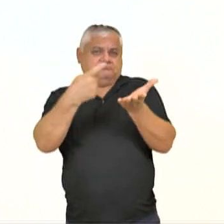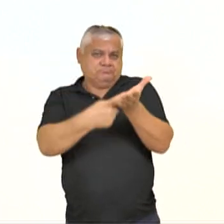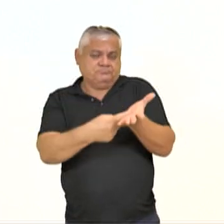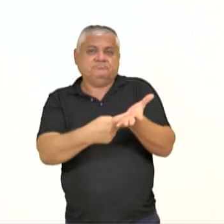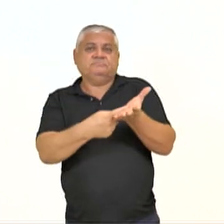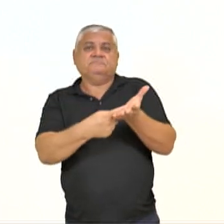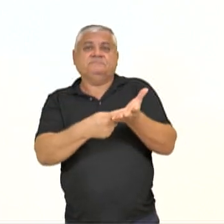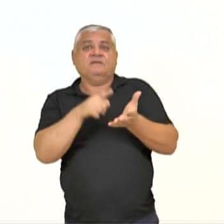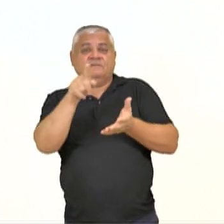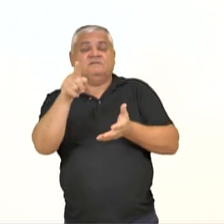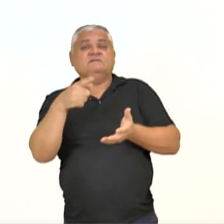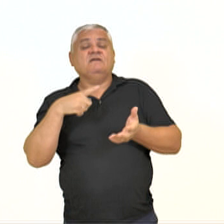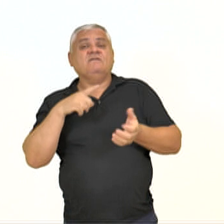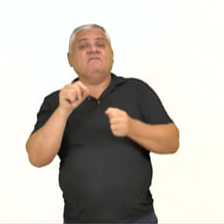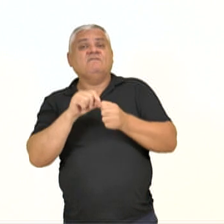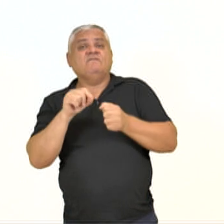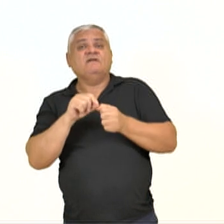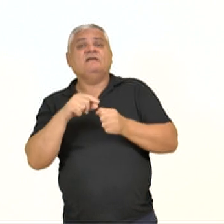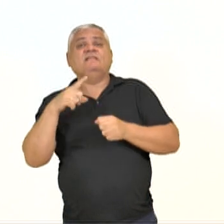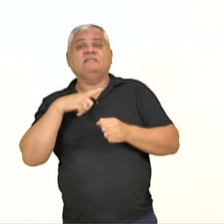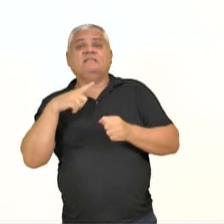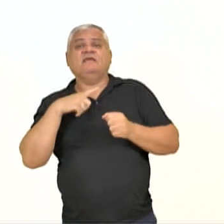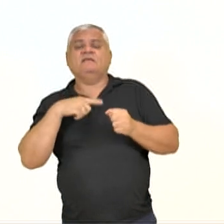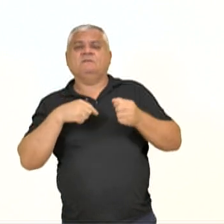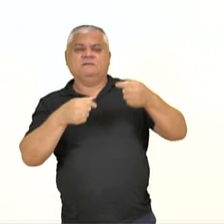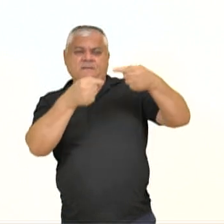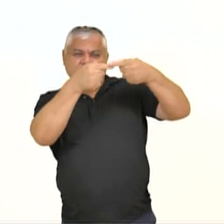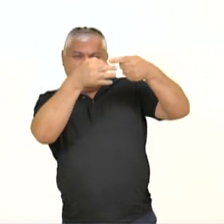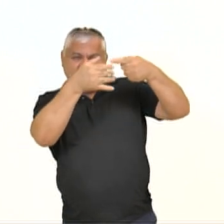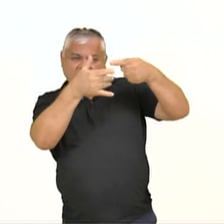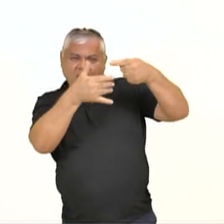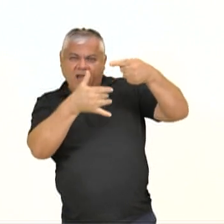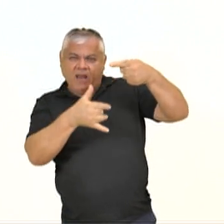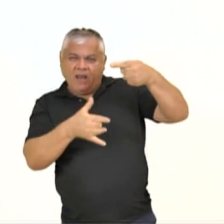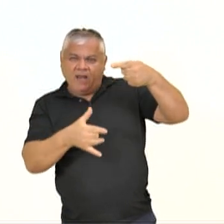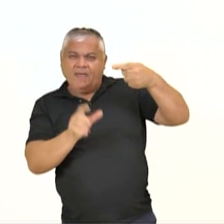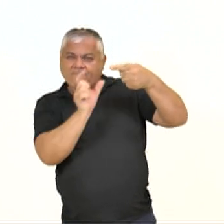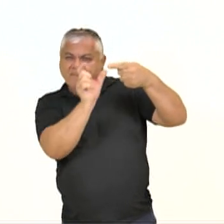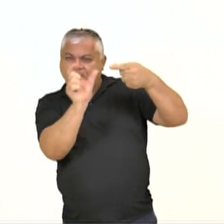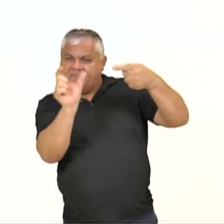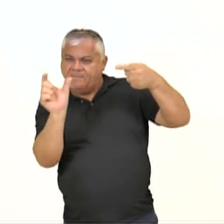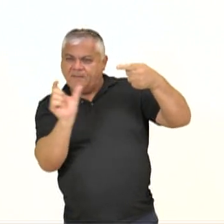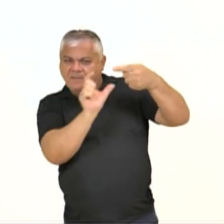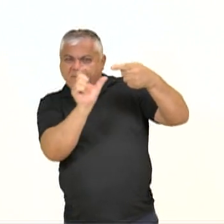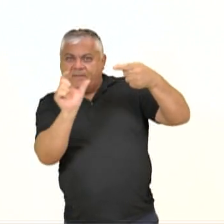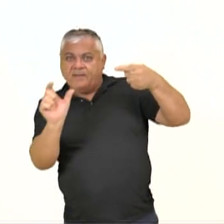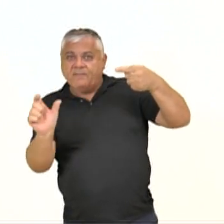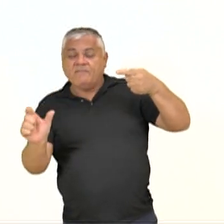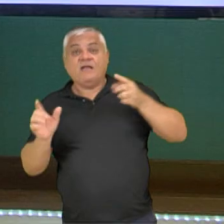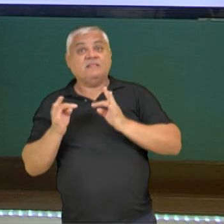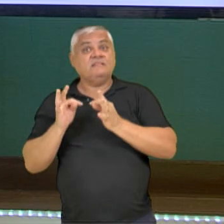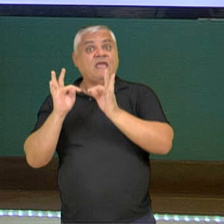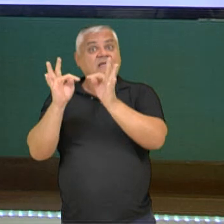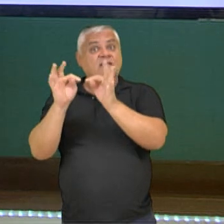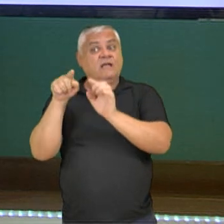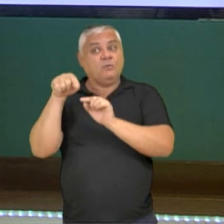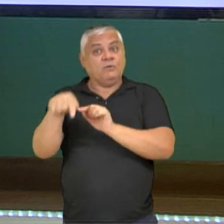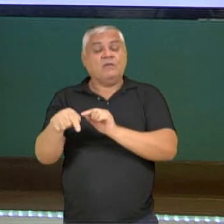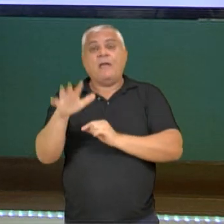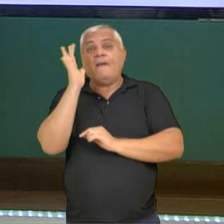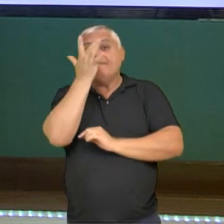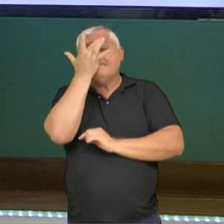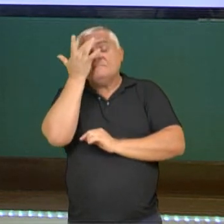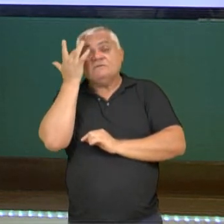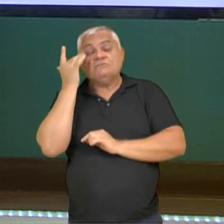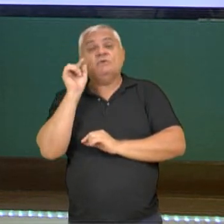acordo que você vai efetivar, lá vai estar uma série de linguagens ali técnicas que apenas